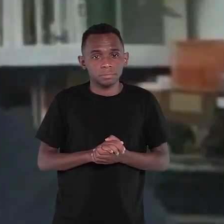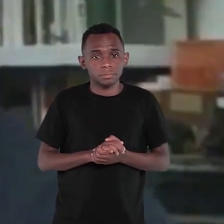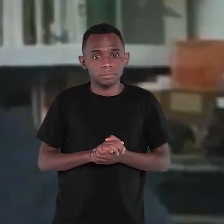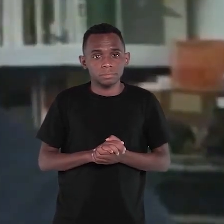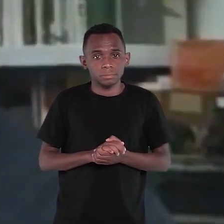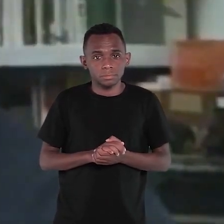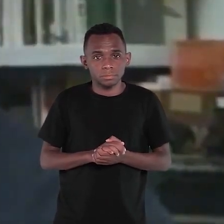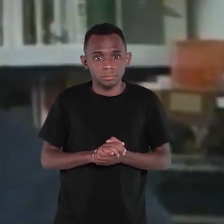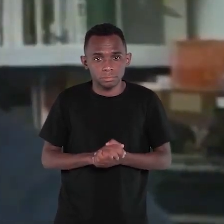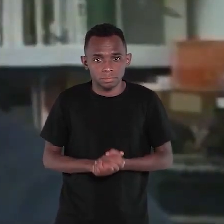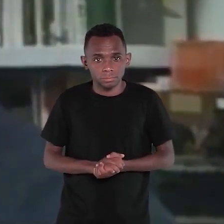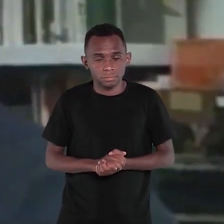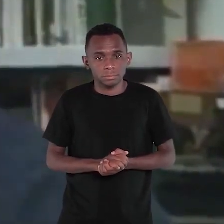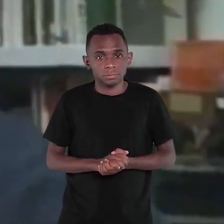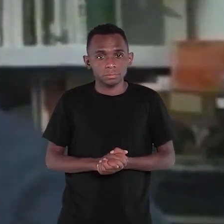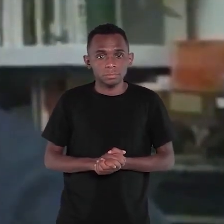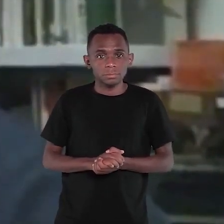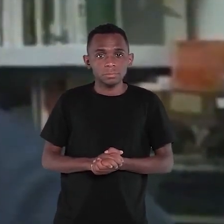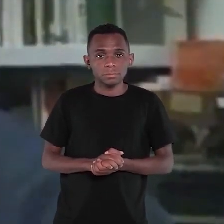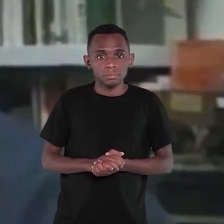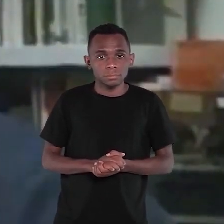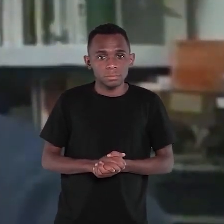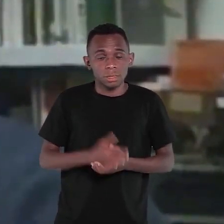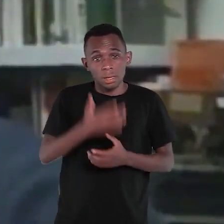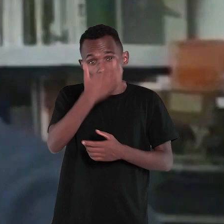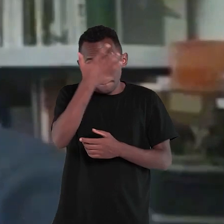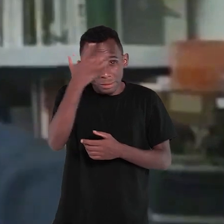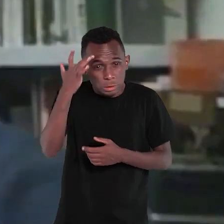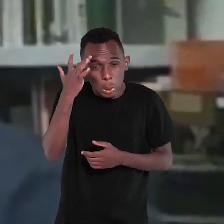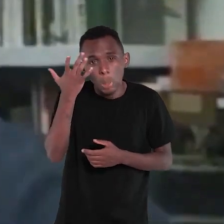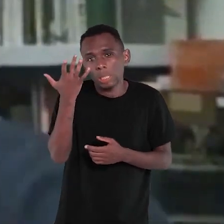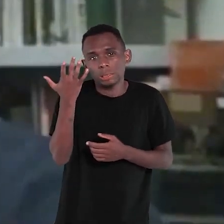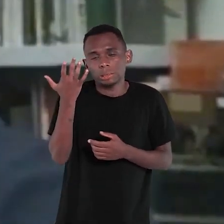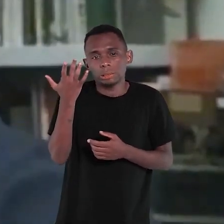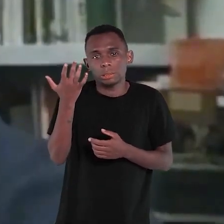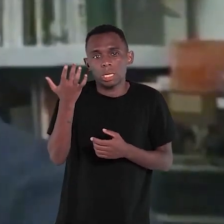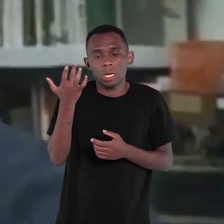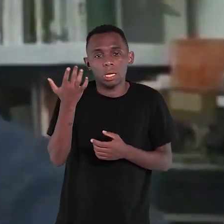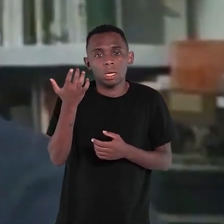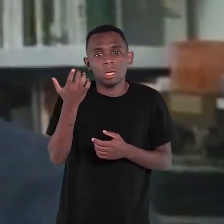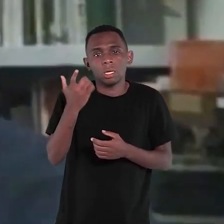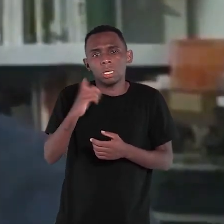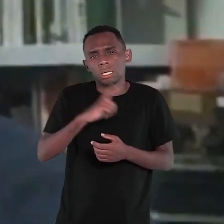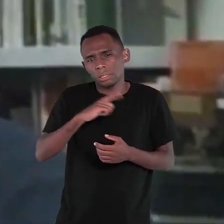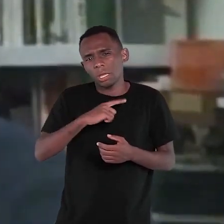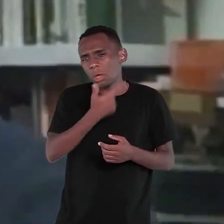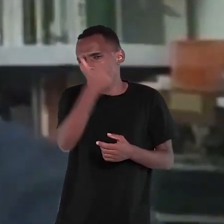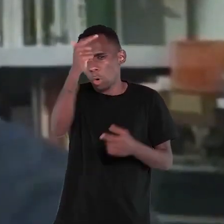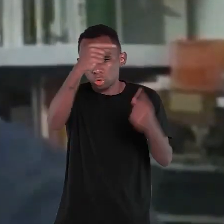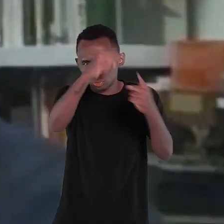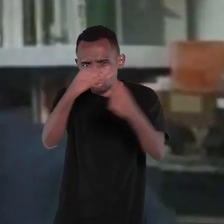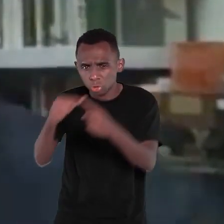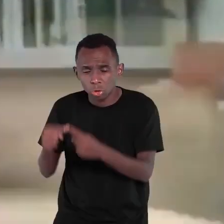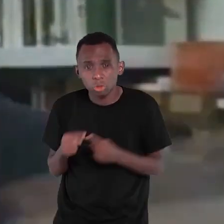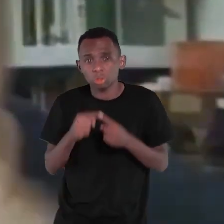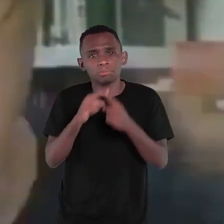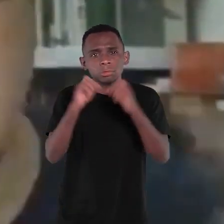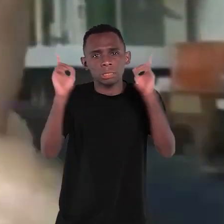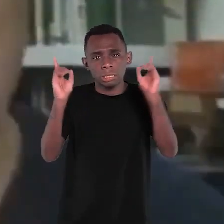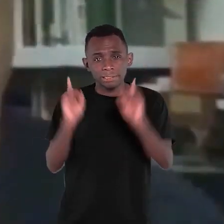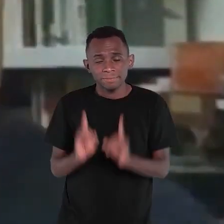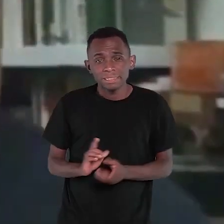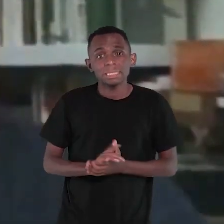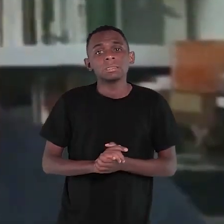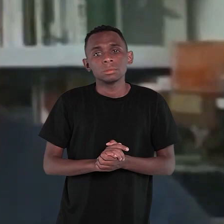pessoas com deficiência outros tipos de deficiência que